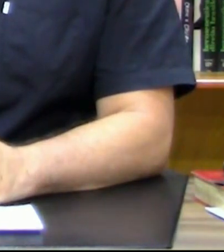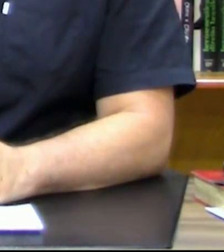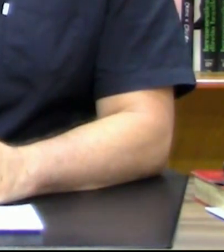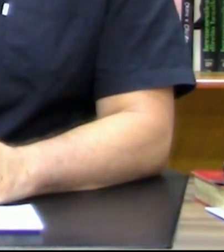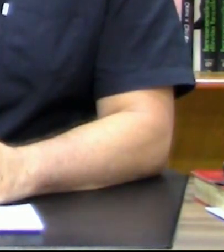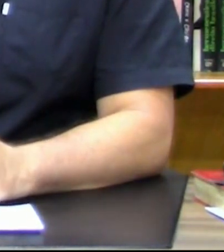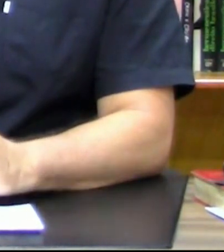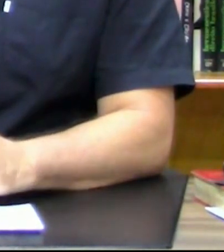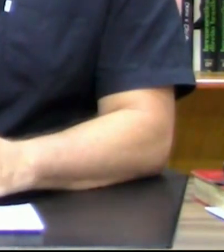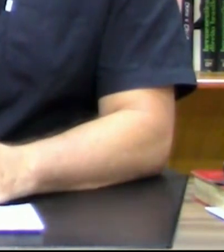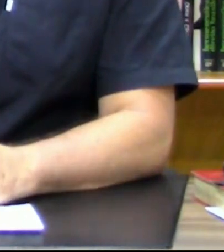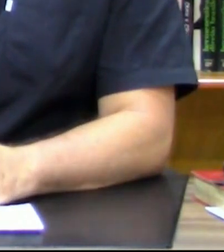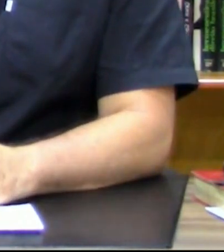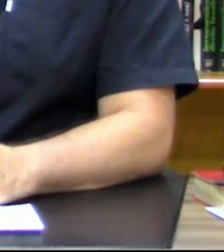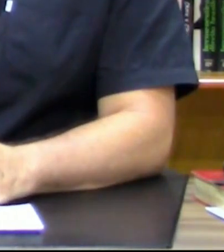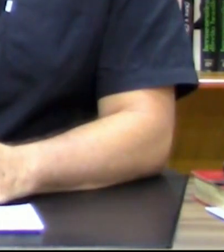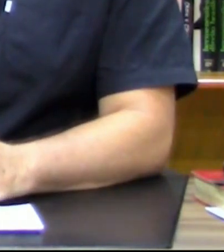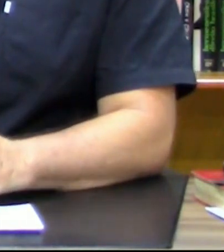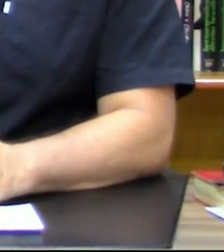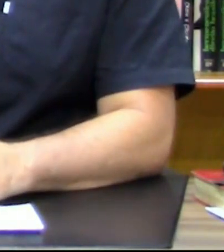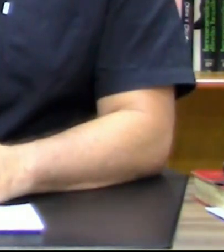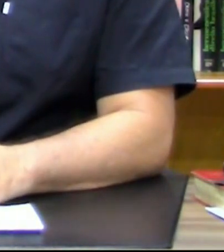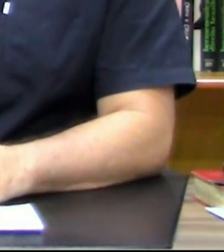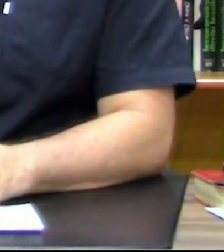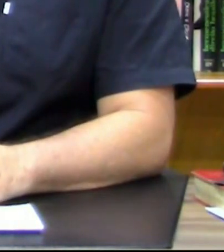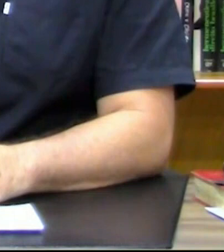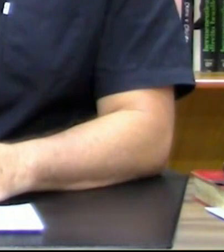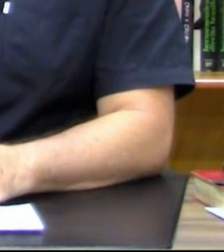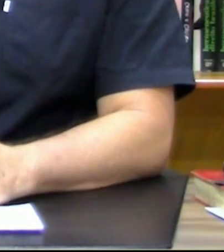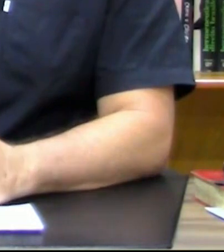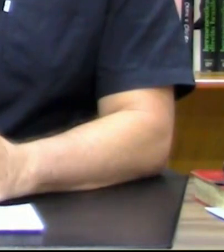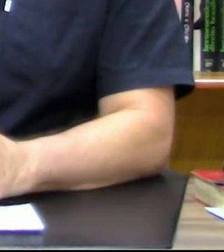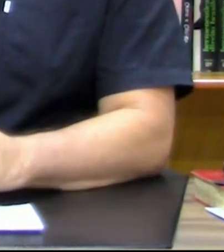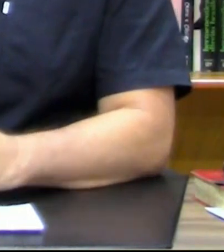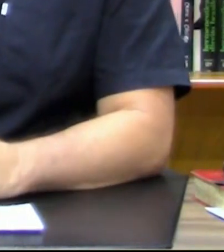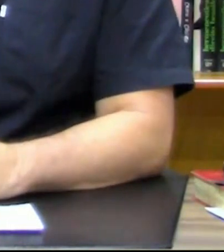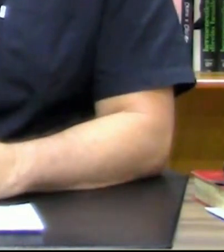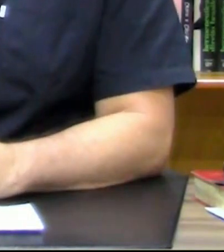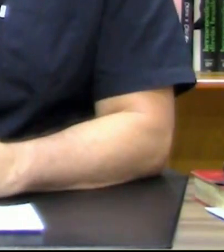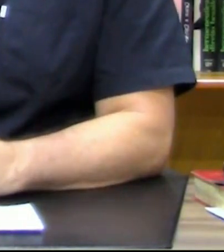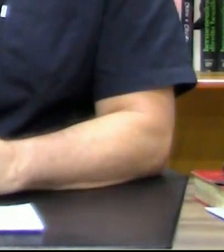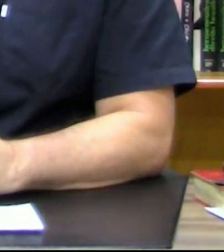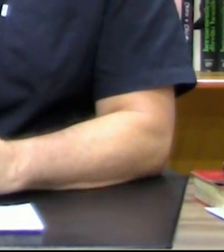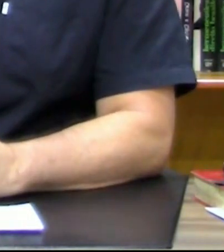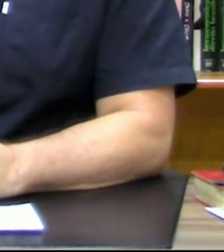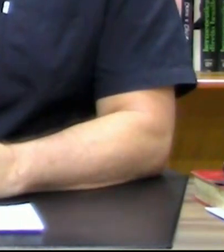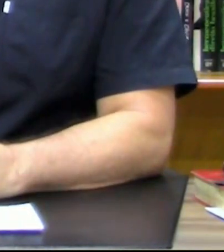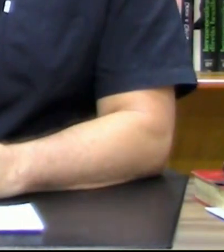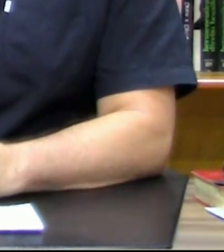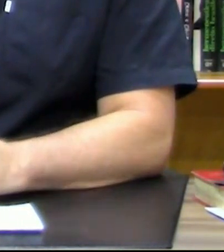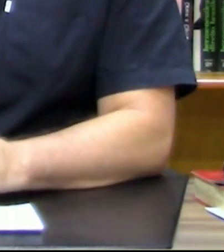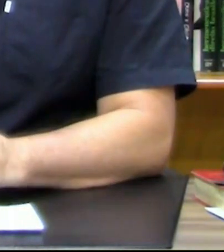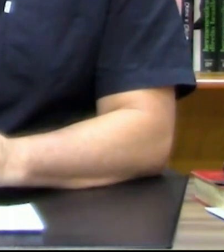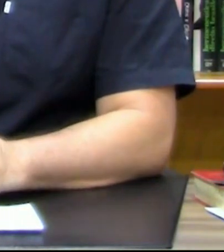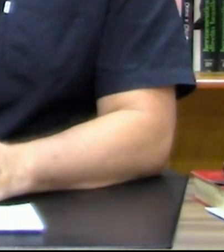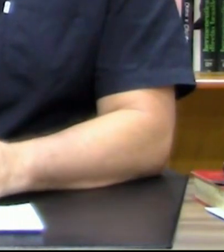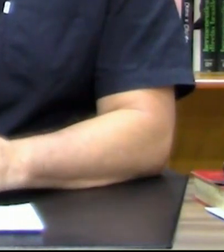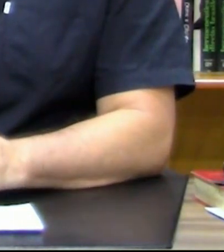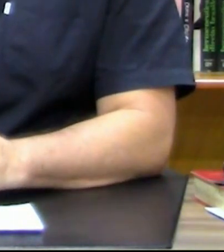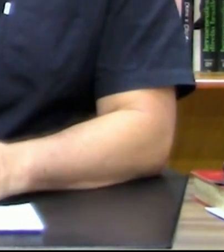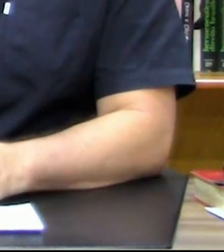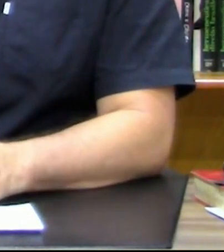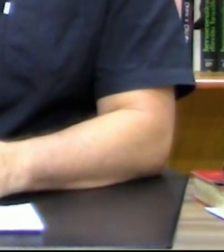convide pessoas. Você pode estar participando normalmente deste culto, mas nós precisamos esclarecê-lo para que possamos